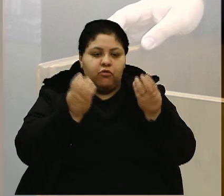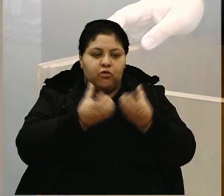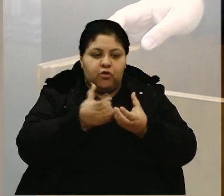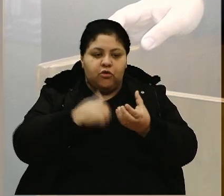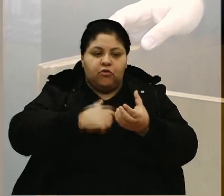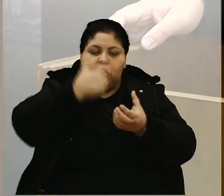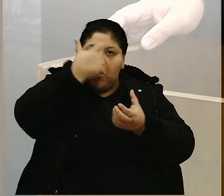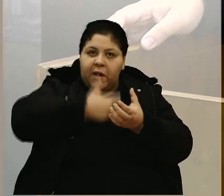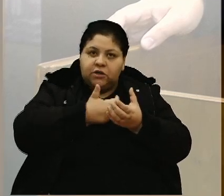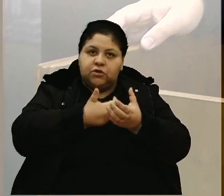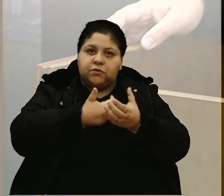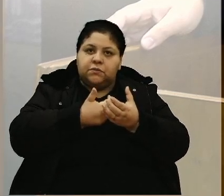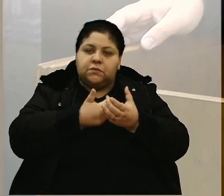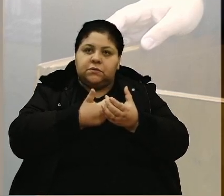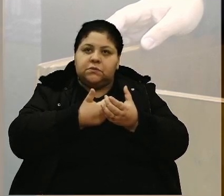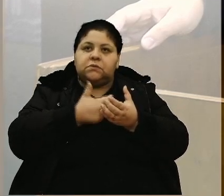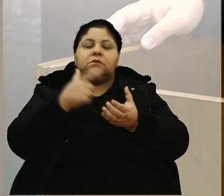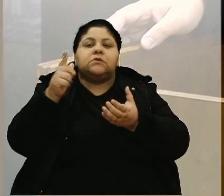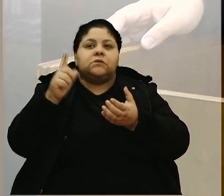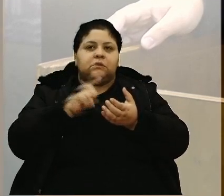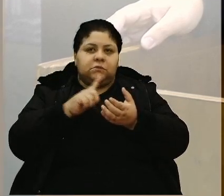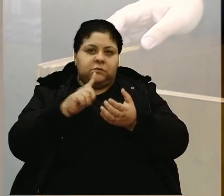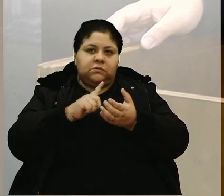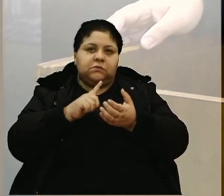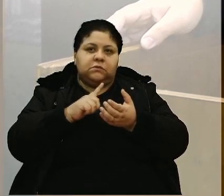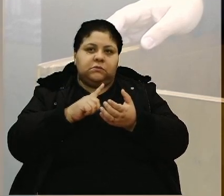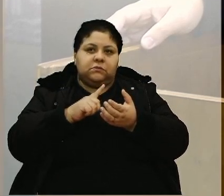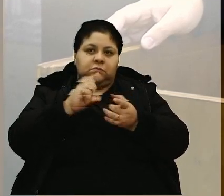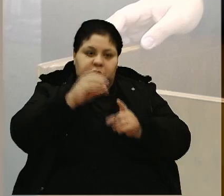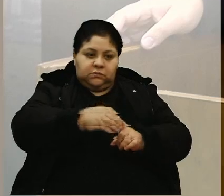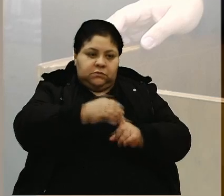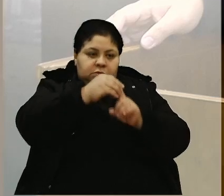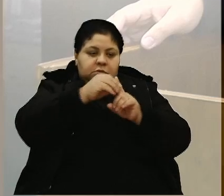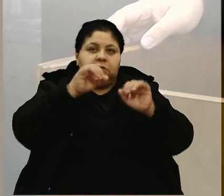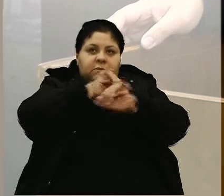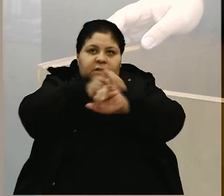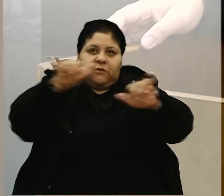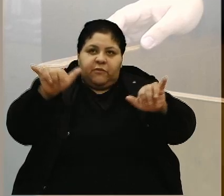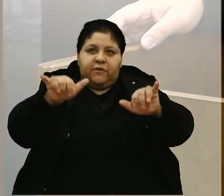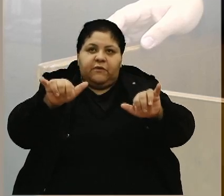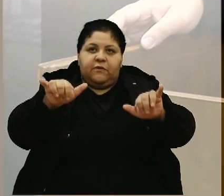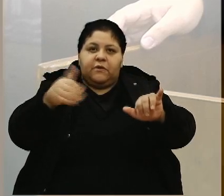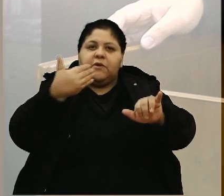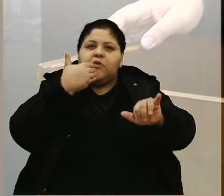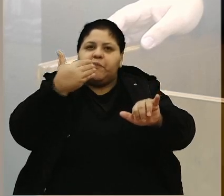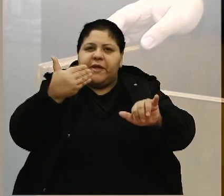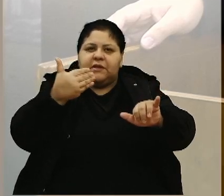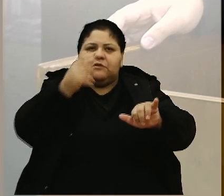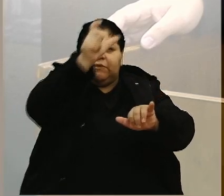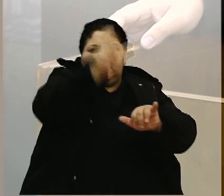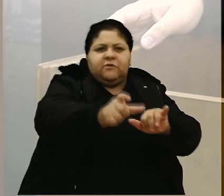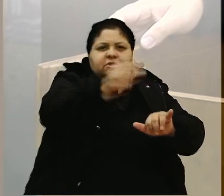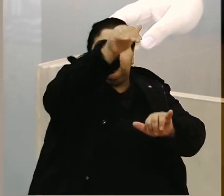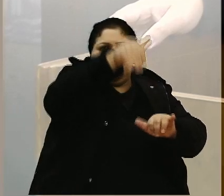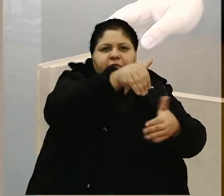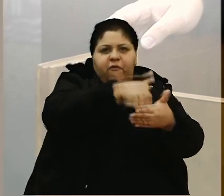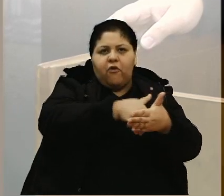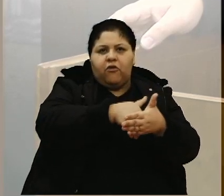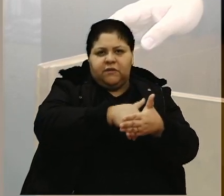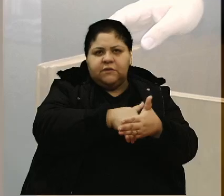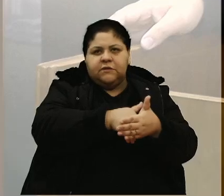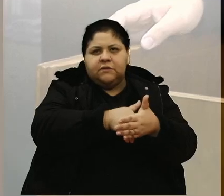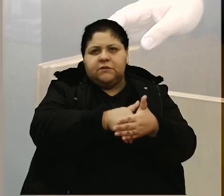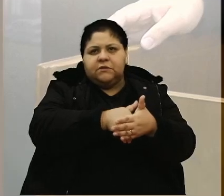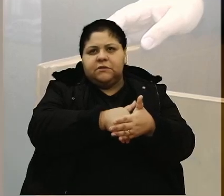acho que é isso que tem que ser prioridade para a campanha que vem, e eu faço um apelo para o eleitor, para essa eleição que está